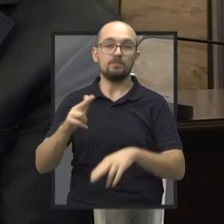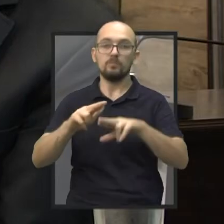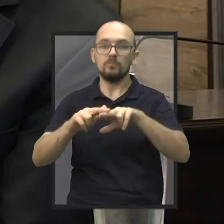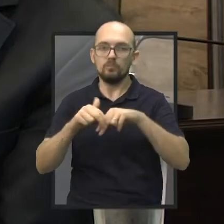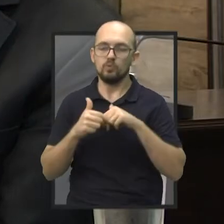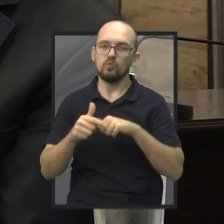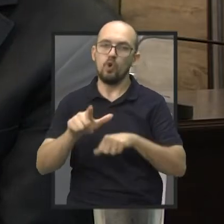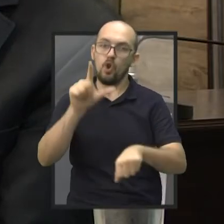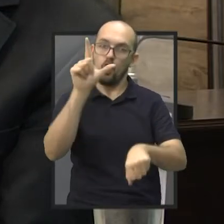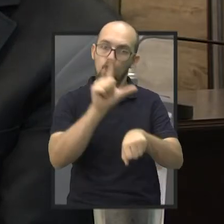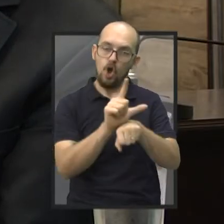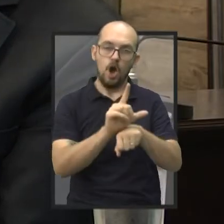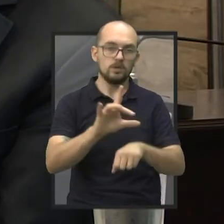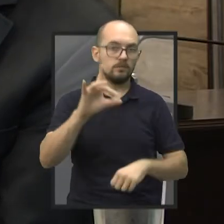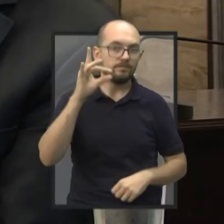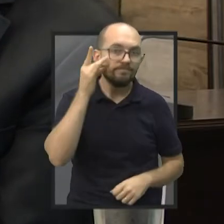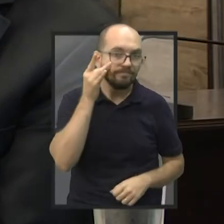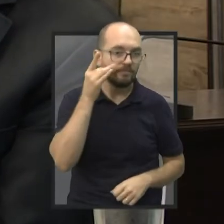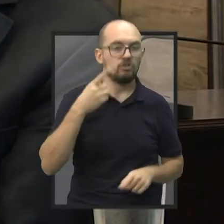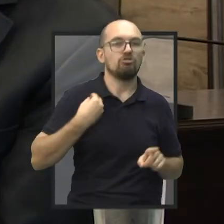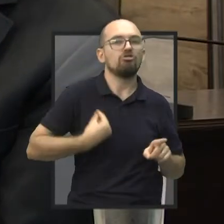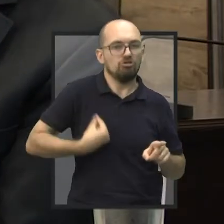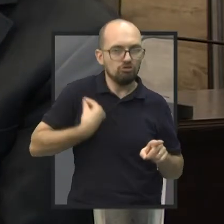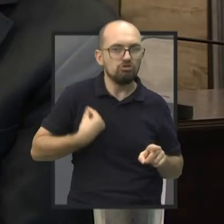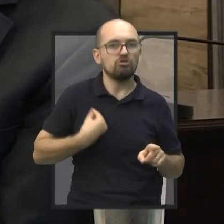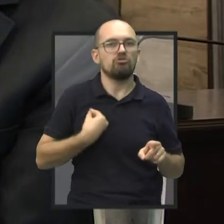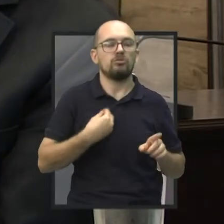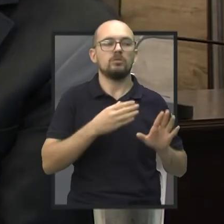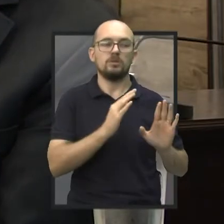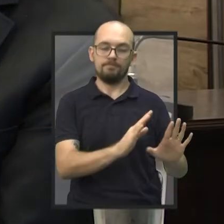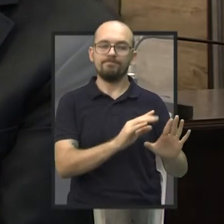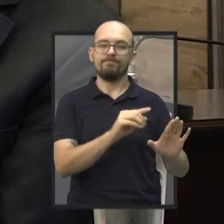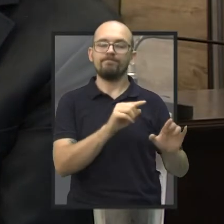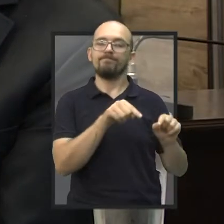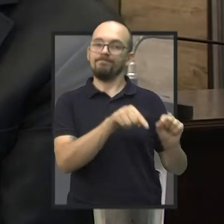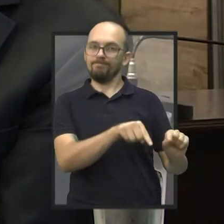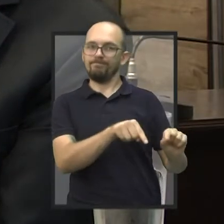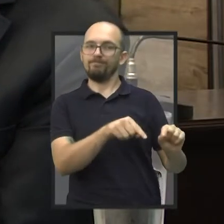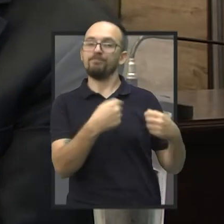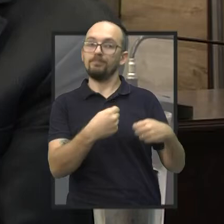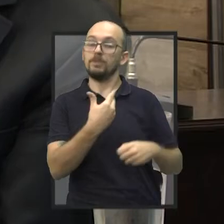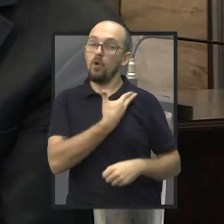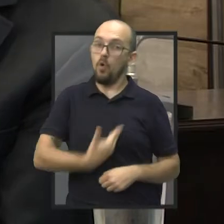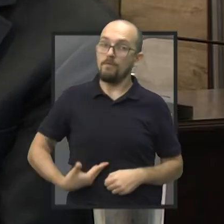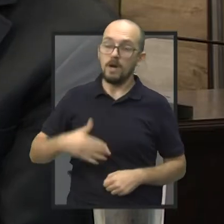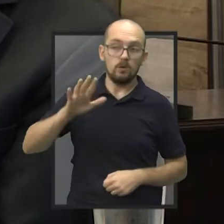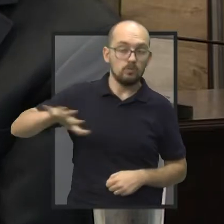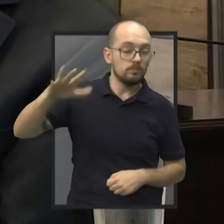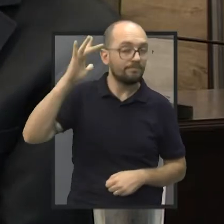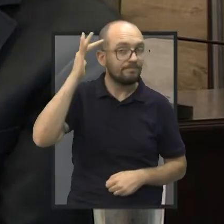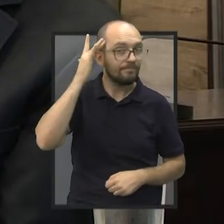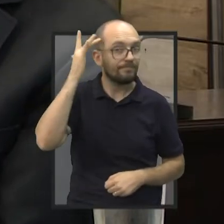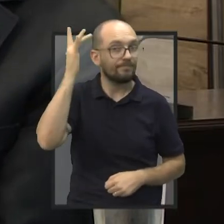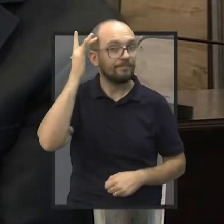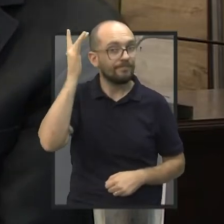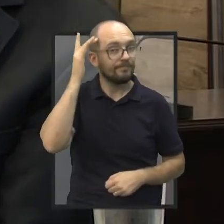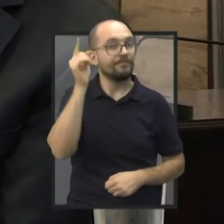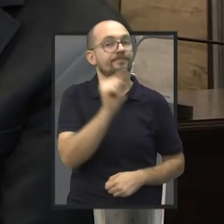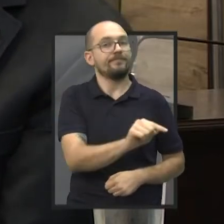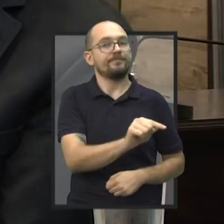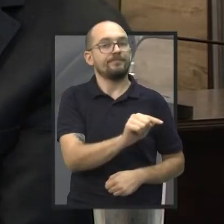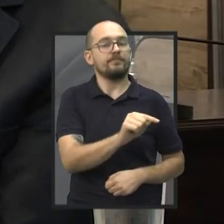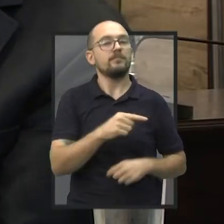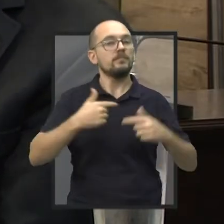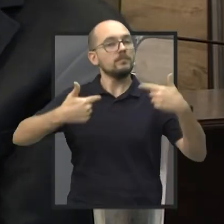um comércio, é um ativo e nós precisamos que os governantes entendam isso para que os comerciantes